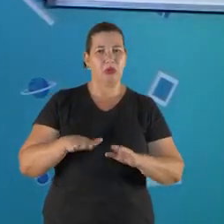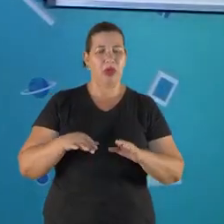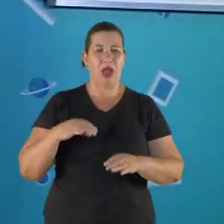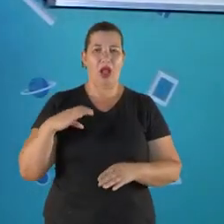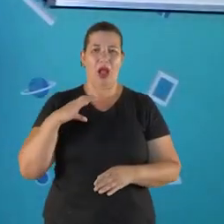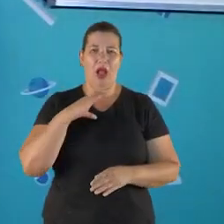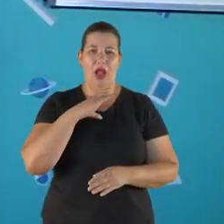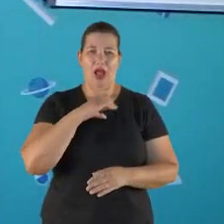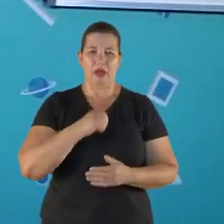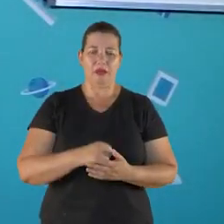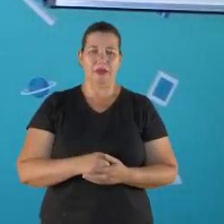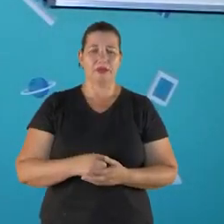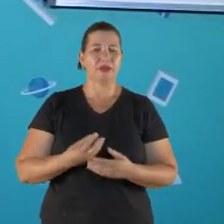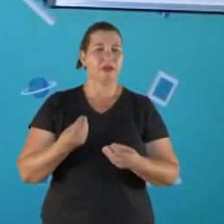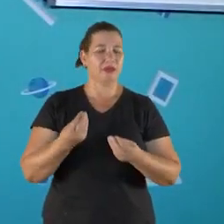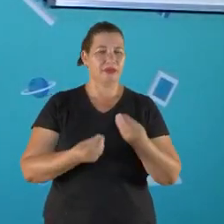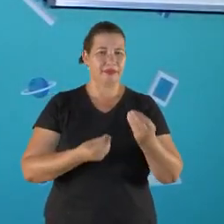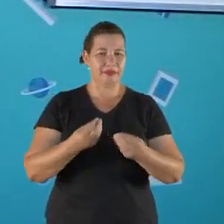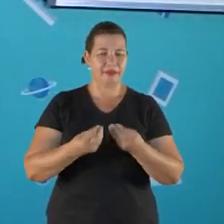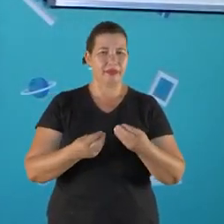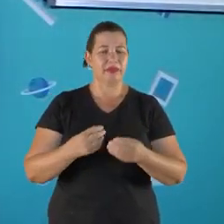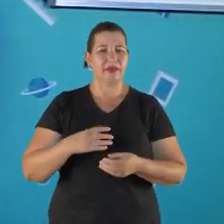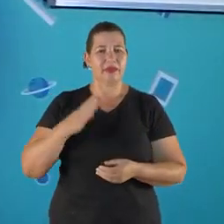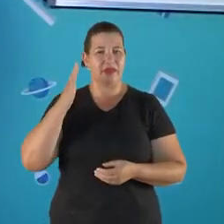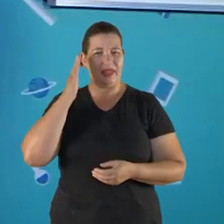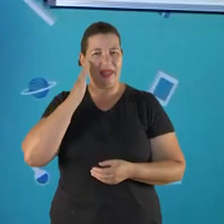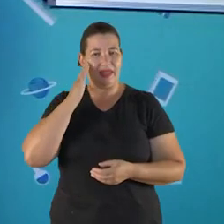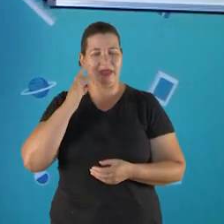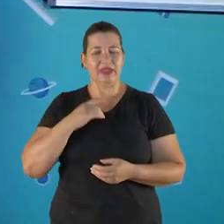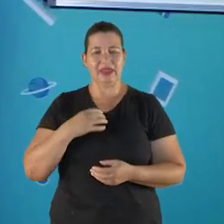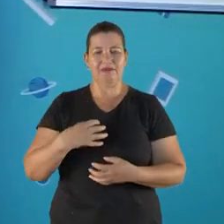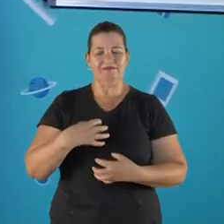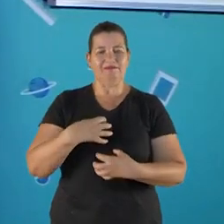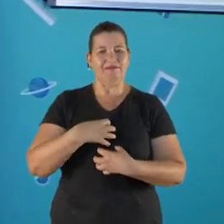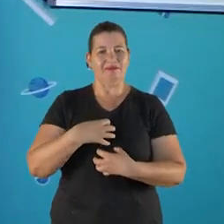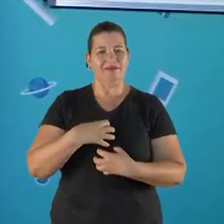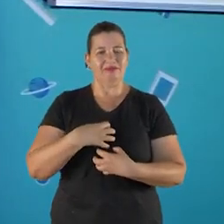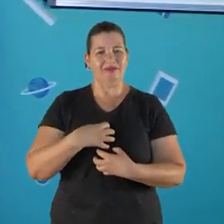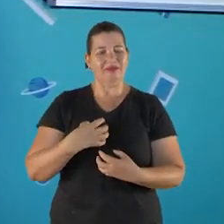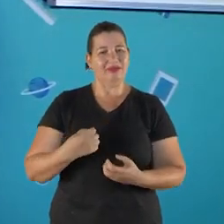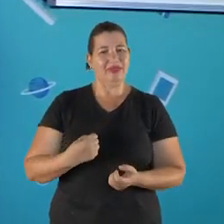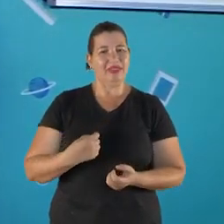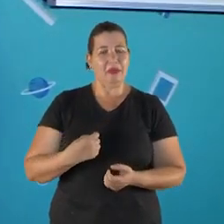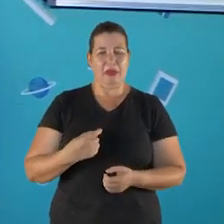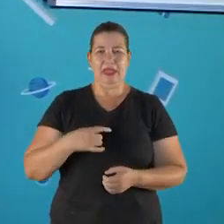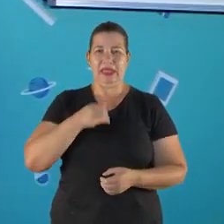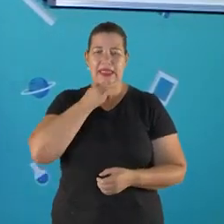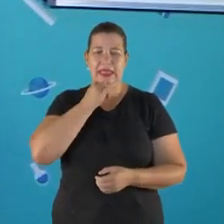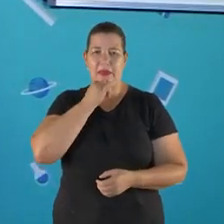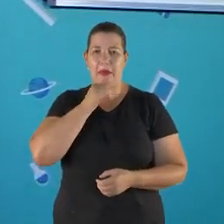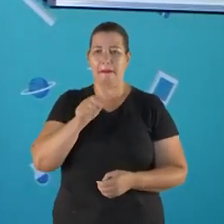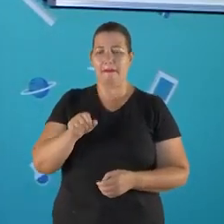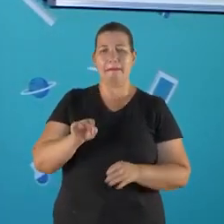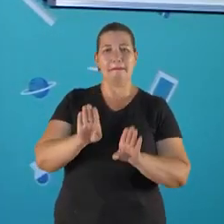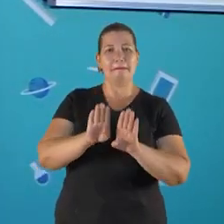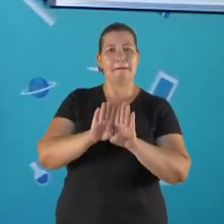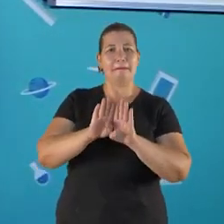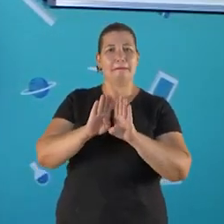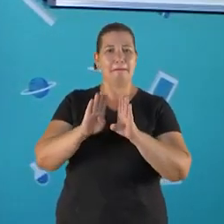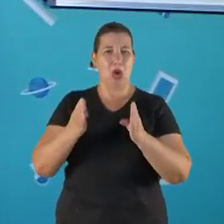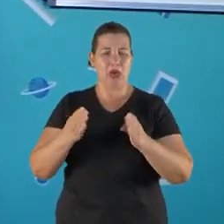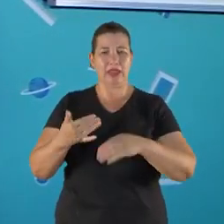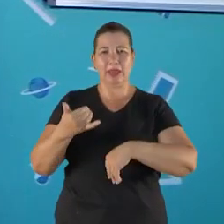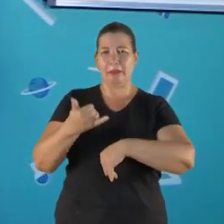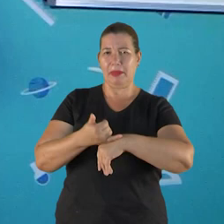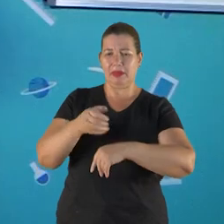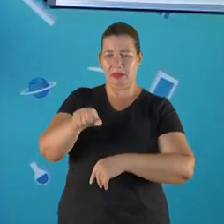Uma situação que descreve essa dependência é o fato de sentirmos a maçaneta metálica de